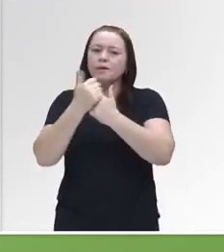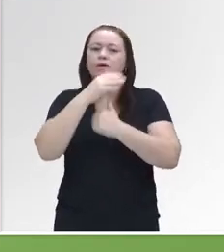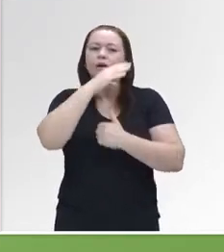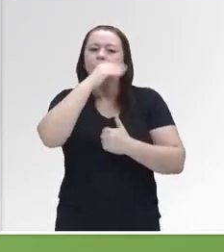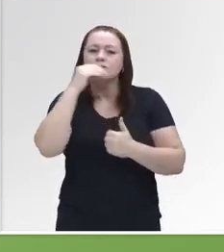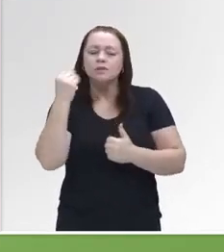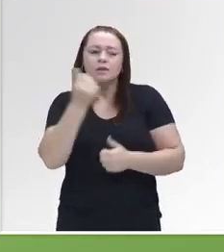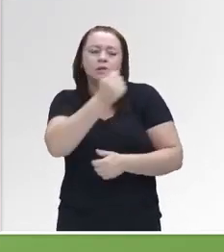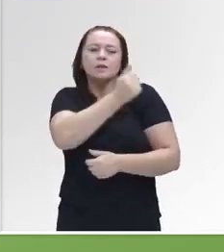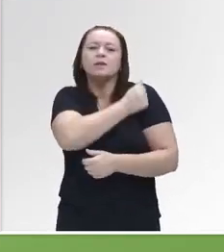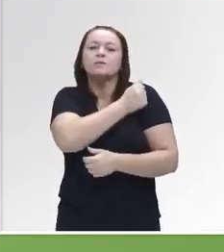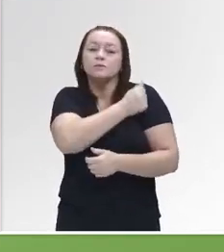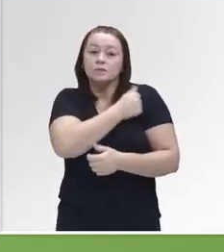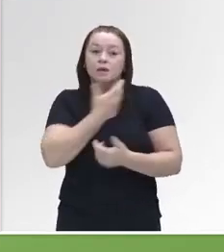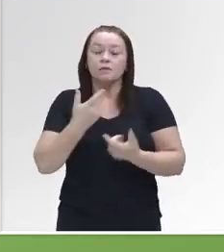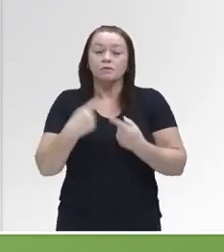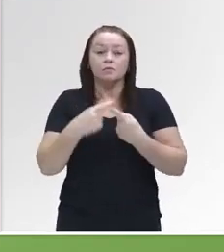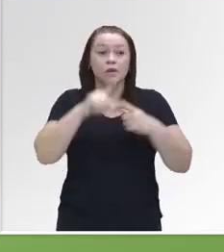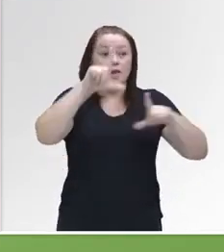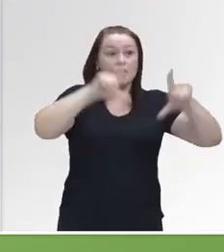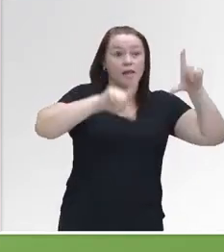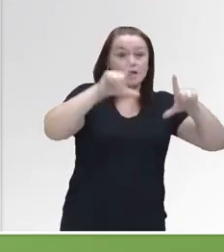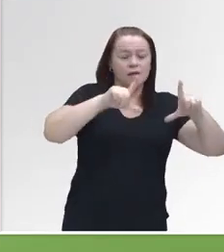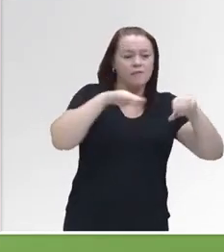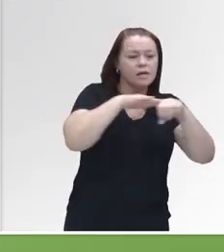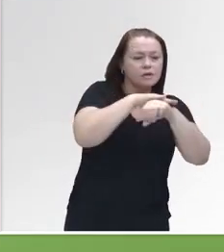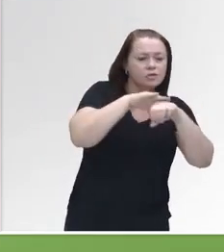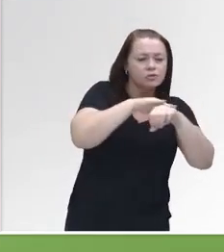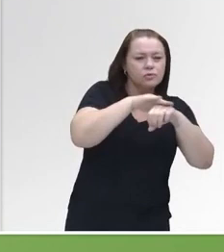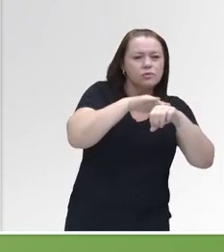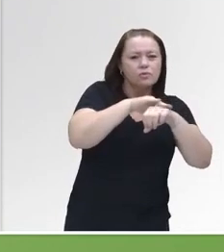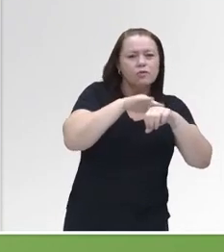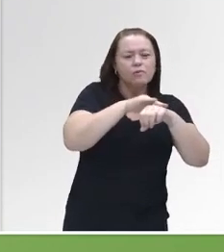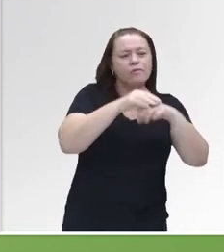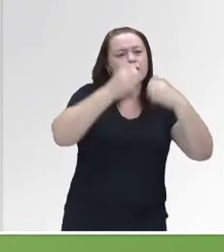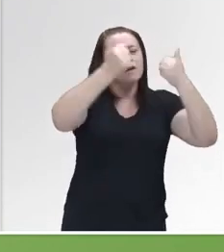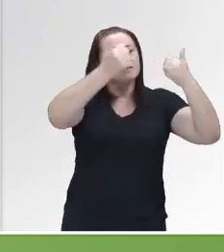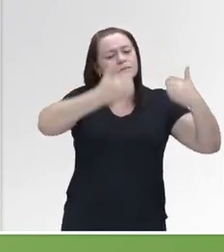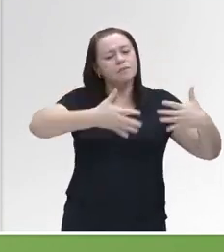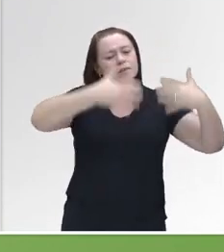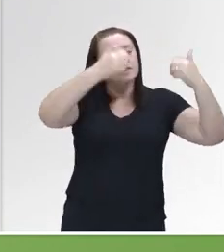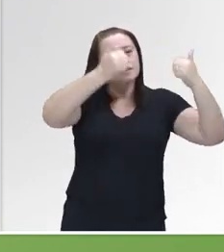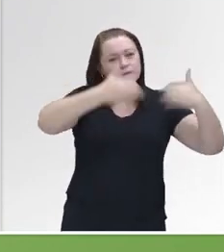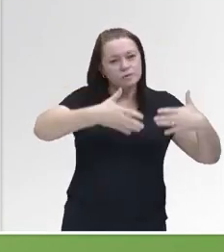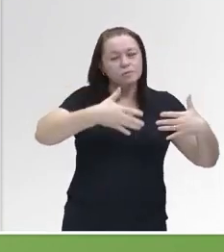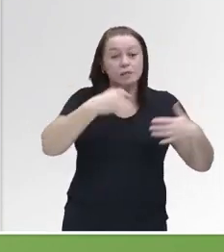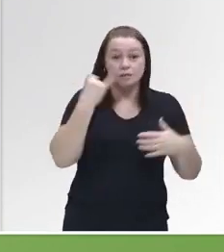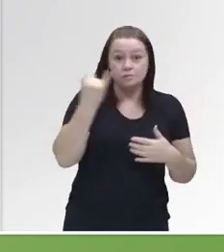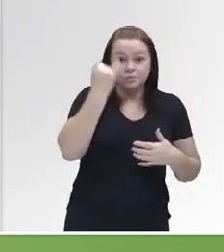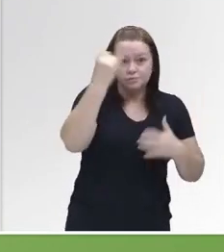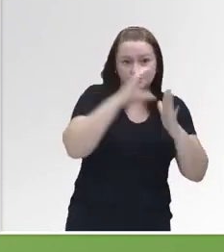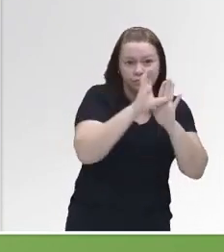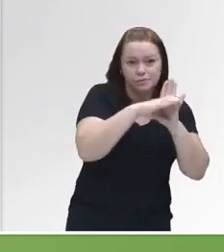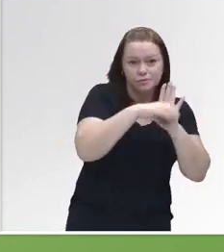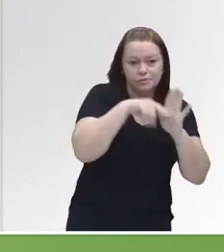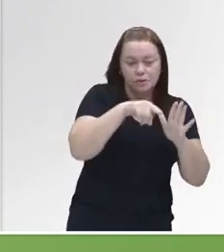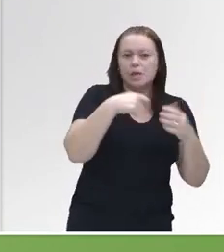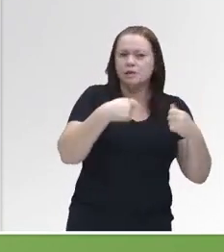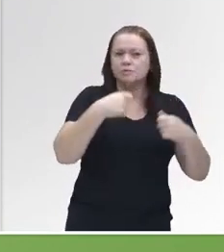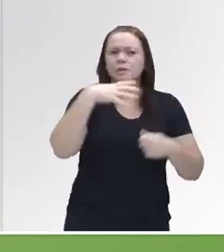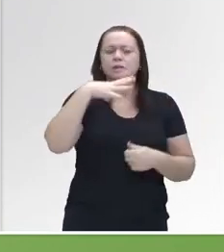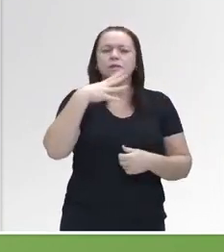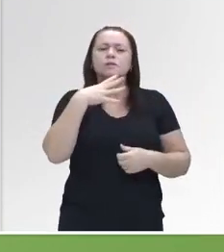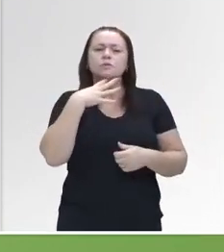aqui conversando com eles, né, fazendo um resumo desse conteúdo importante, que eles precisam ter